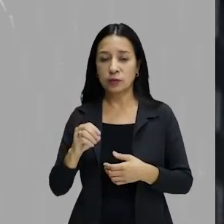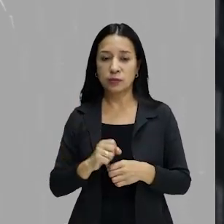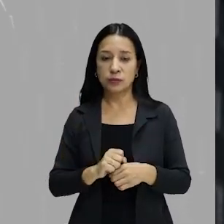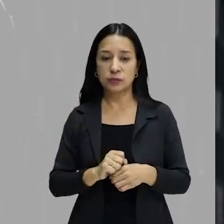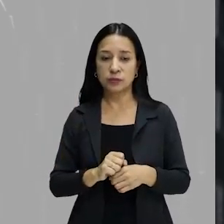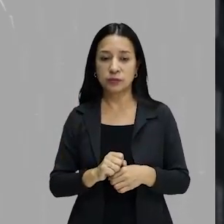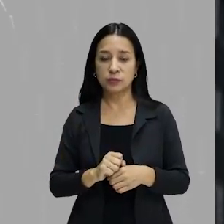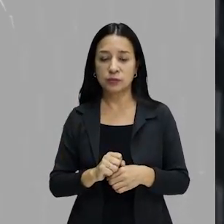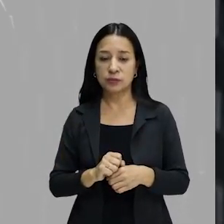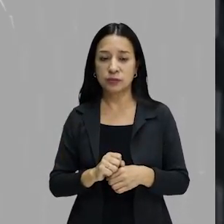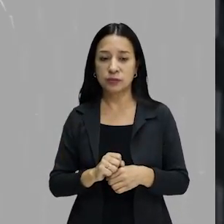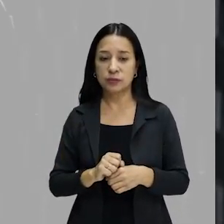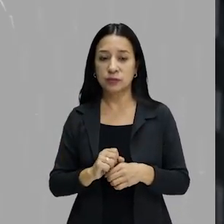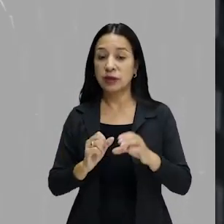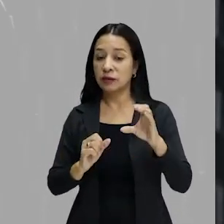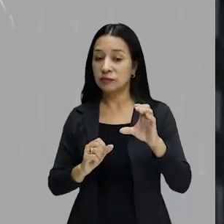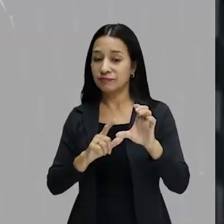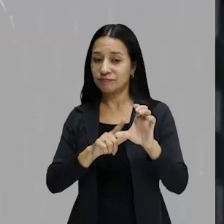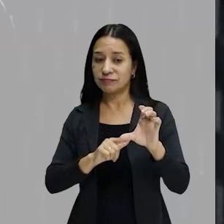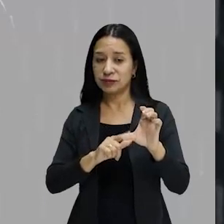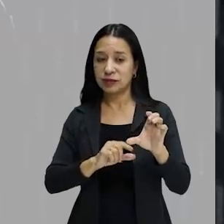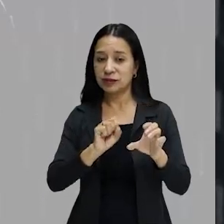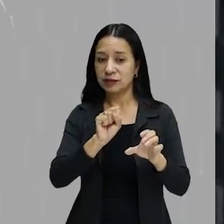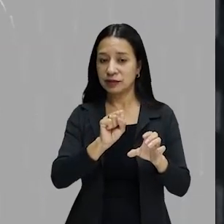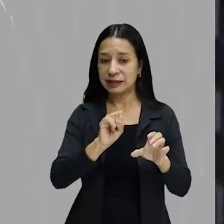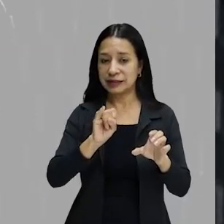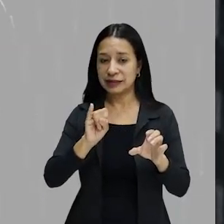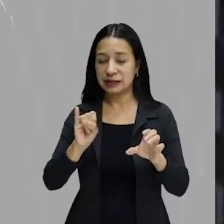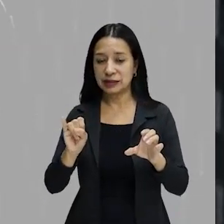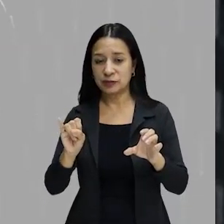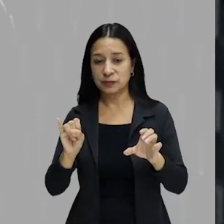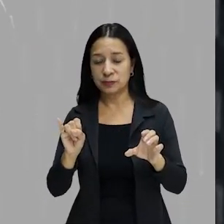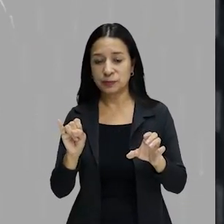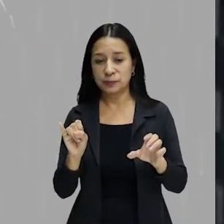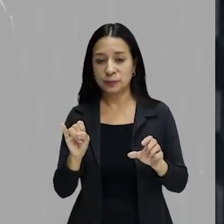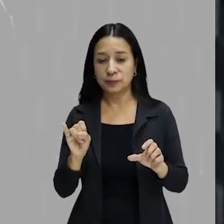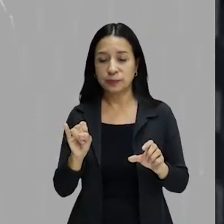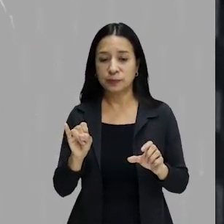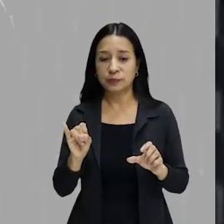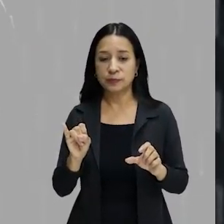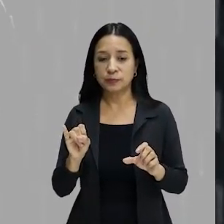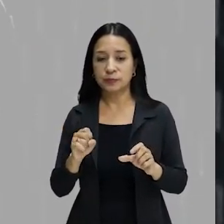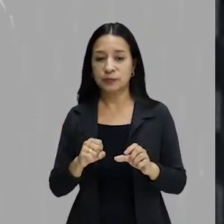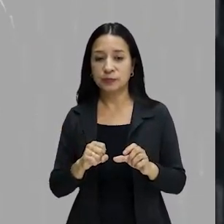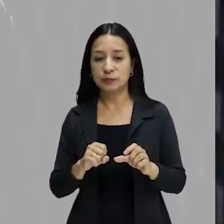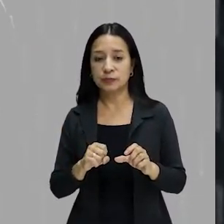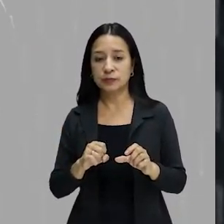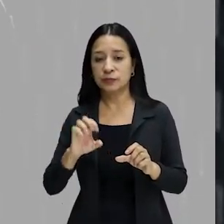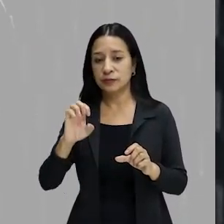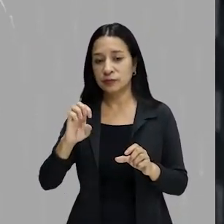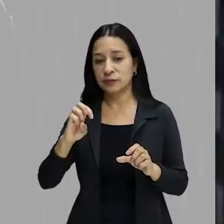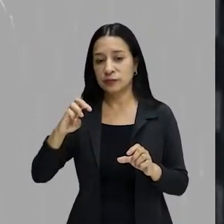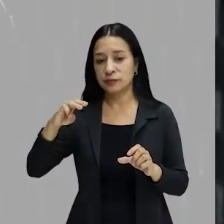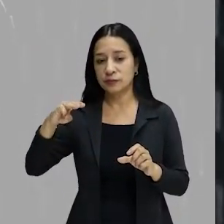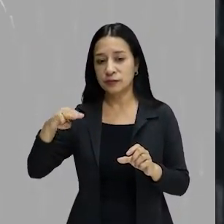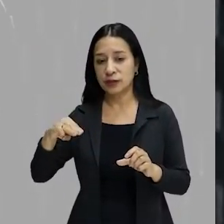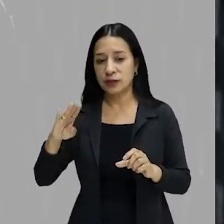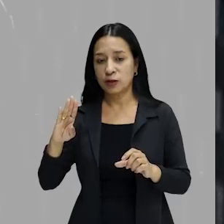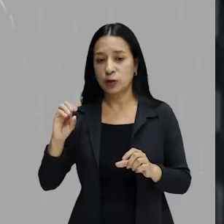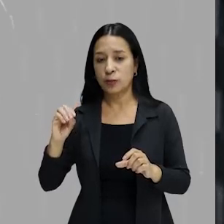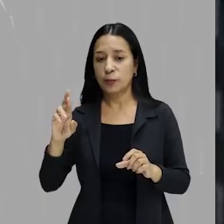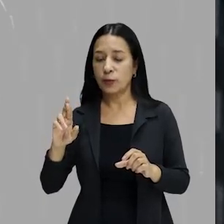se você quiser ser aprovado, já sabe, estude muito. Então, essa daqui é subordinada. Embora não estudasse muito, também